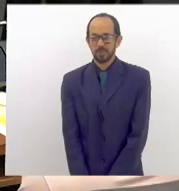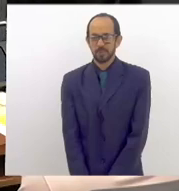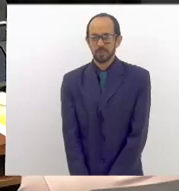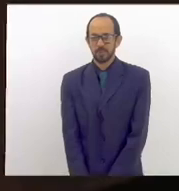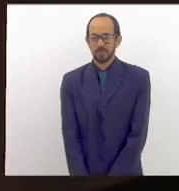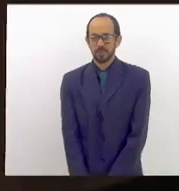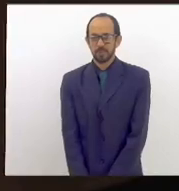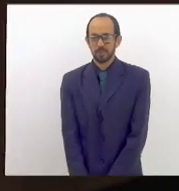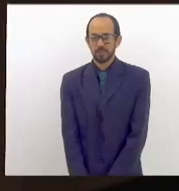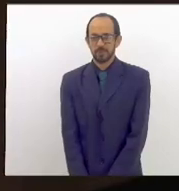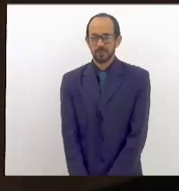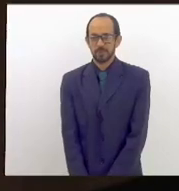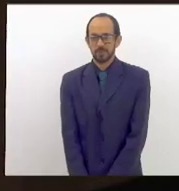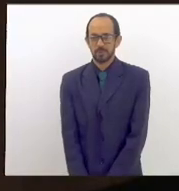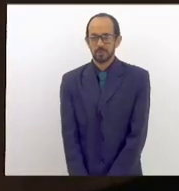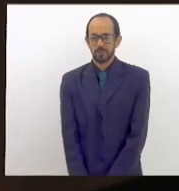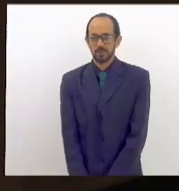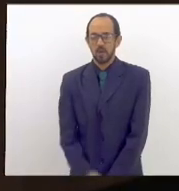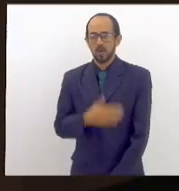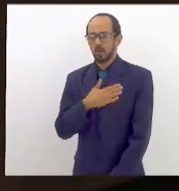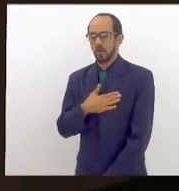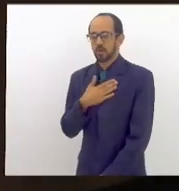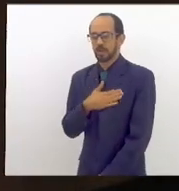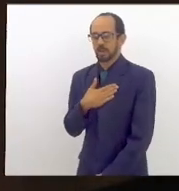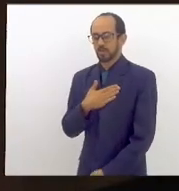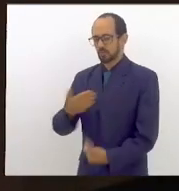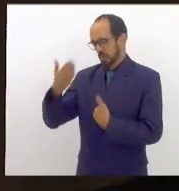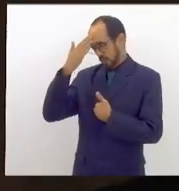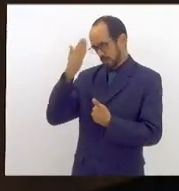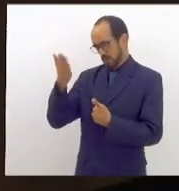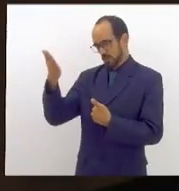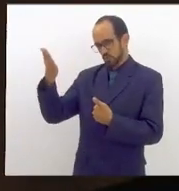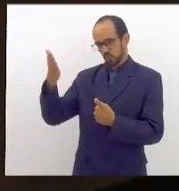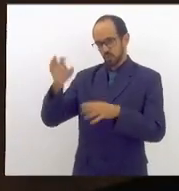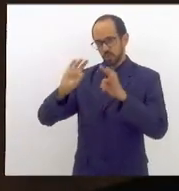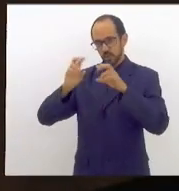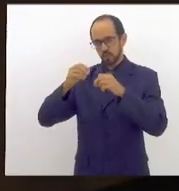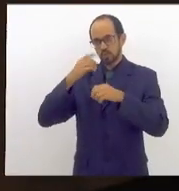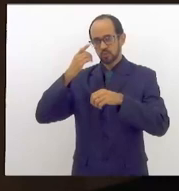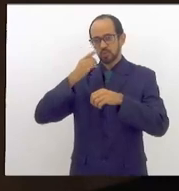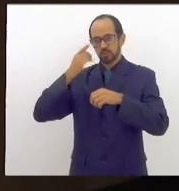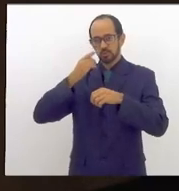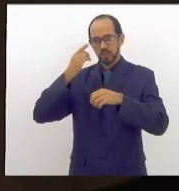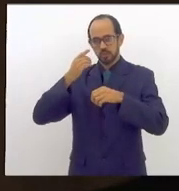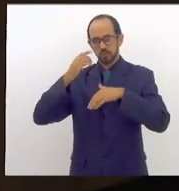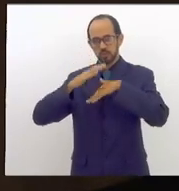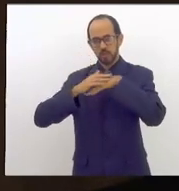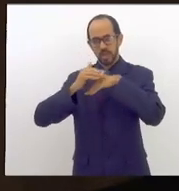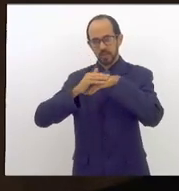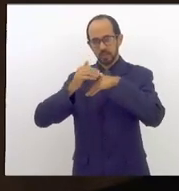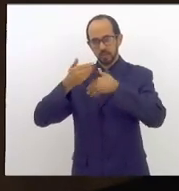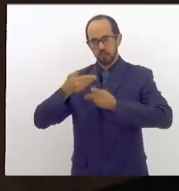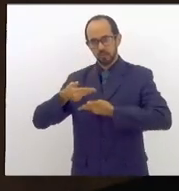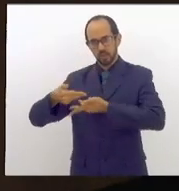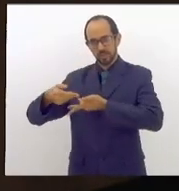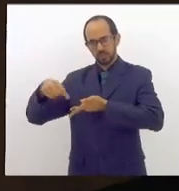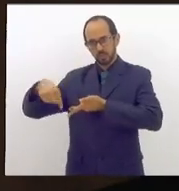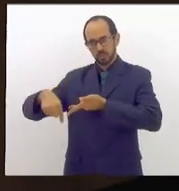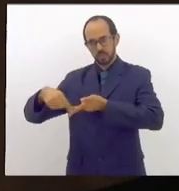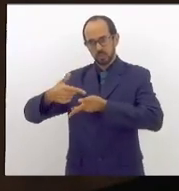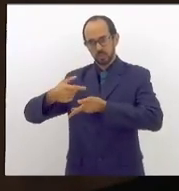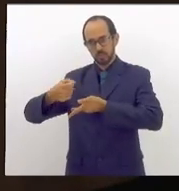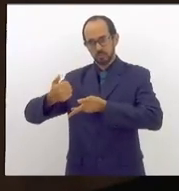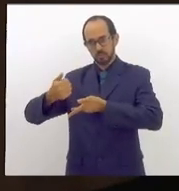agradecer o senhor agradecer a todos os colegas deputados agradecer o carinho que eu fui recebido desde 2010